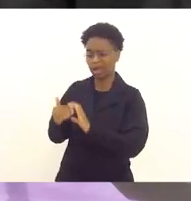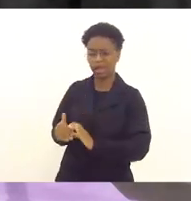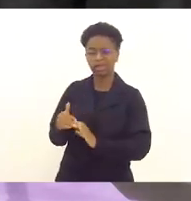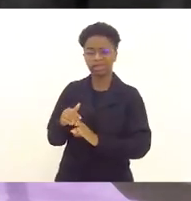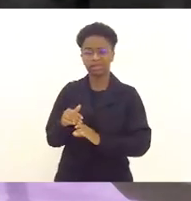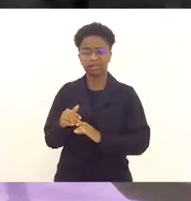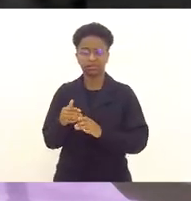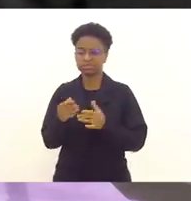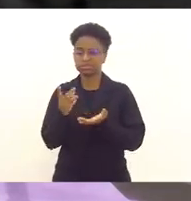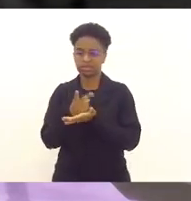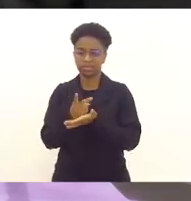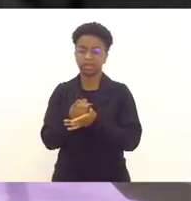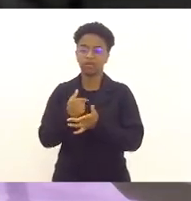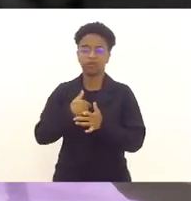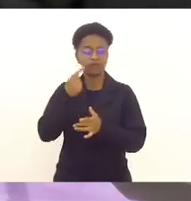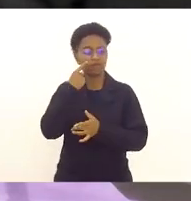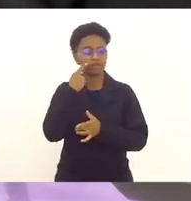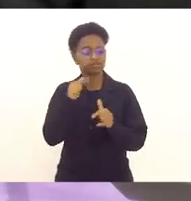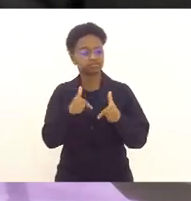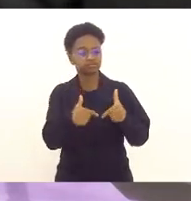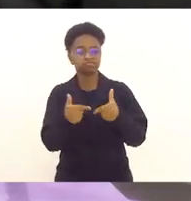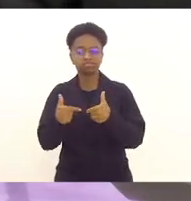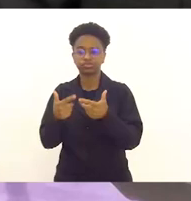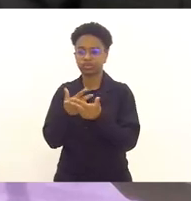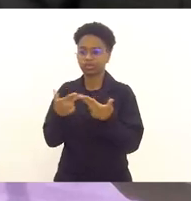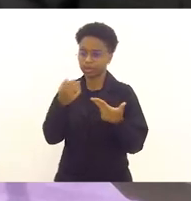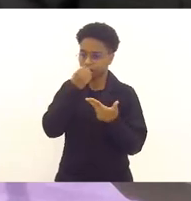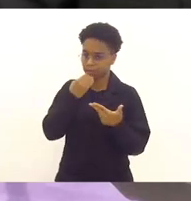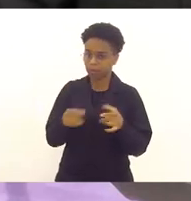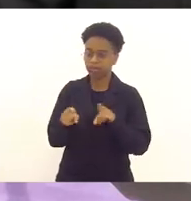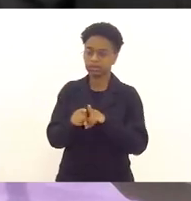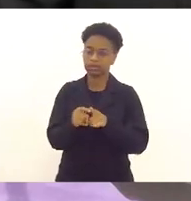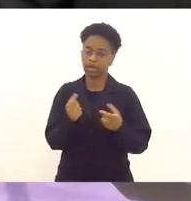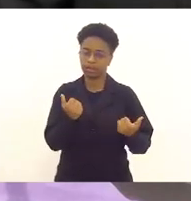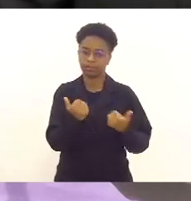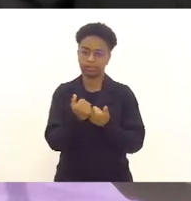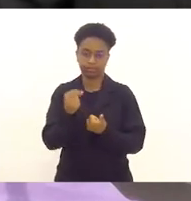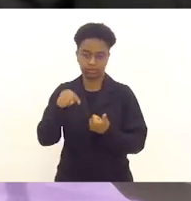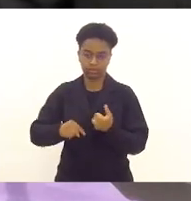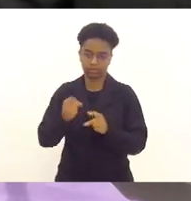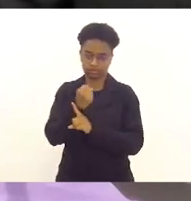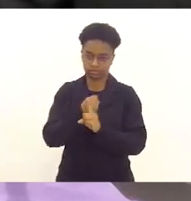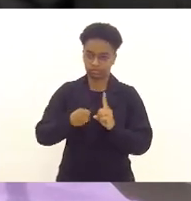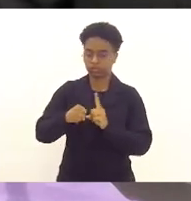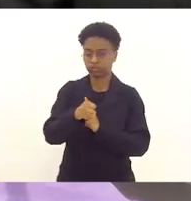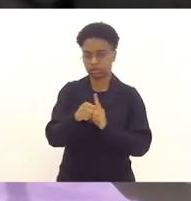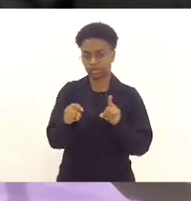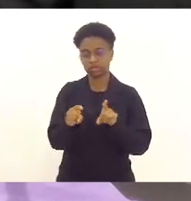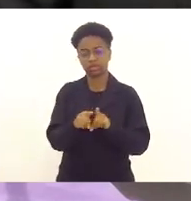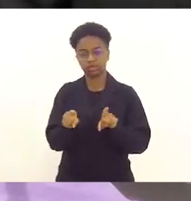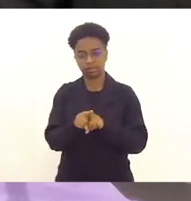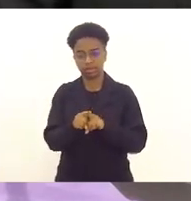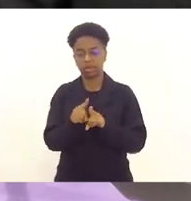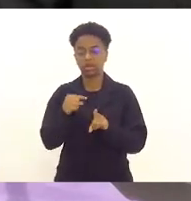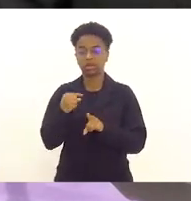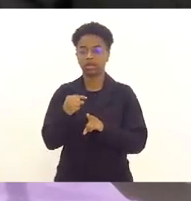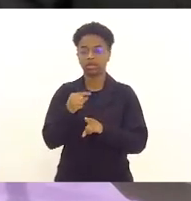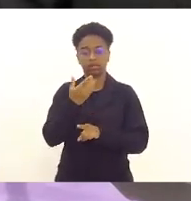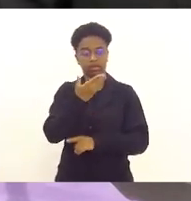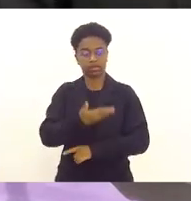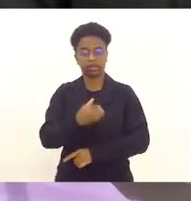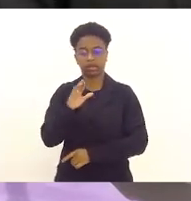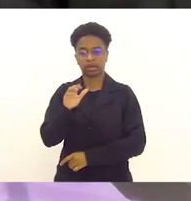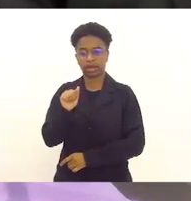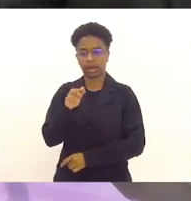isso e vejo sempre a Renata fazendo coisas boas e favor mesmo daqui da sociedade né também a nossa querida Doutora